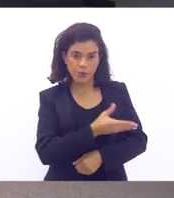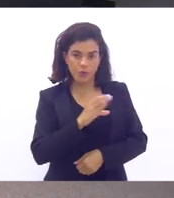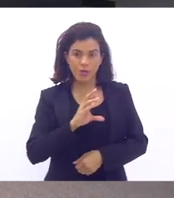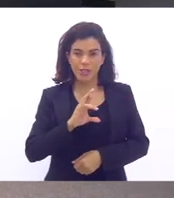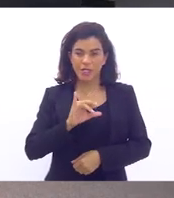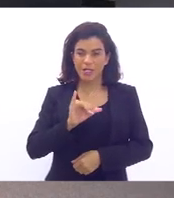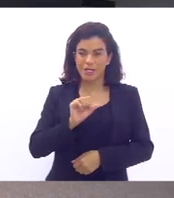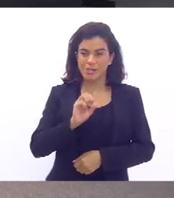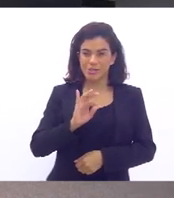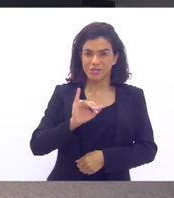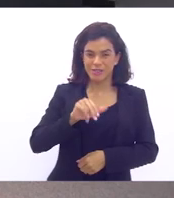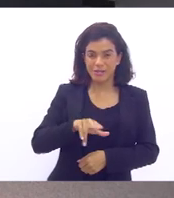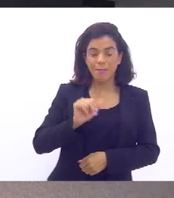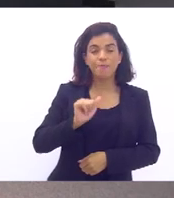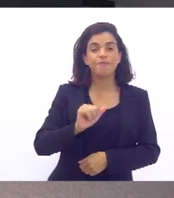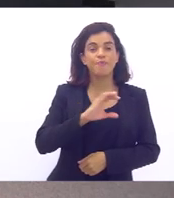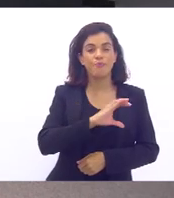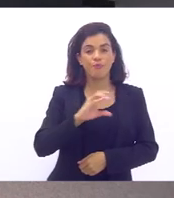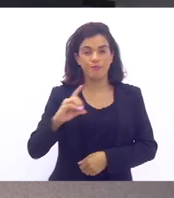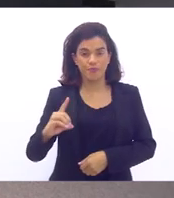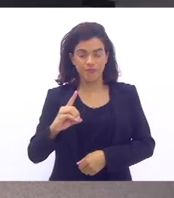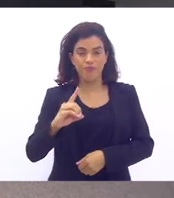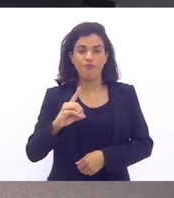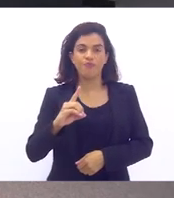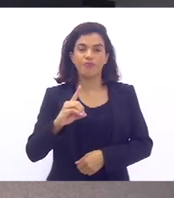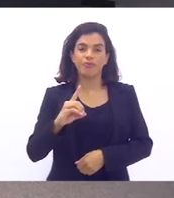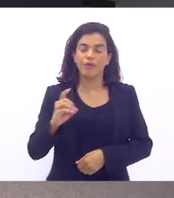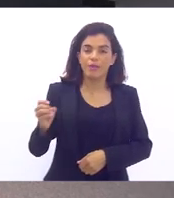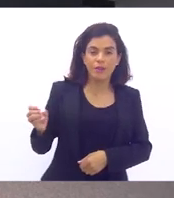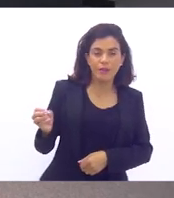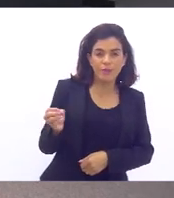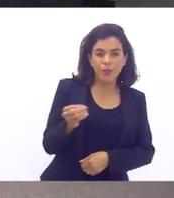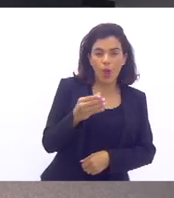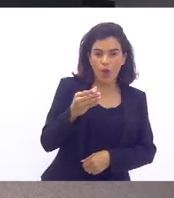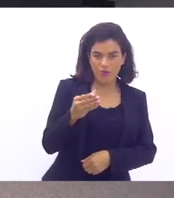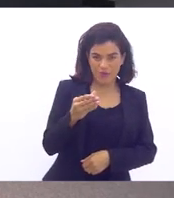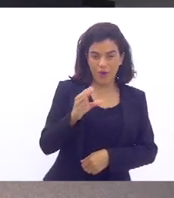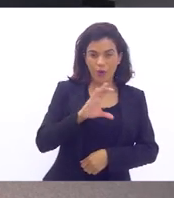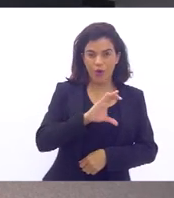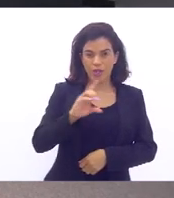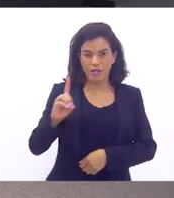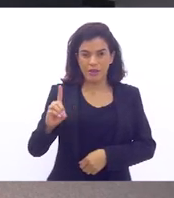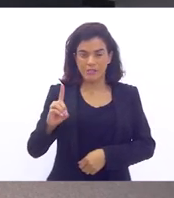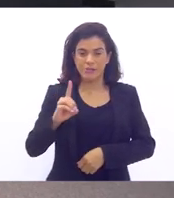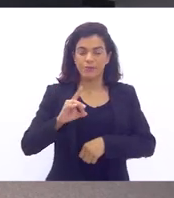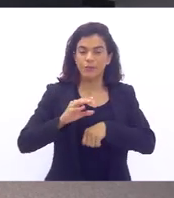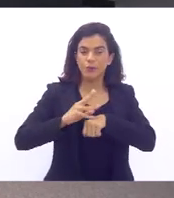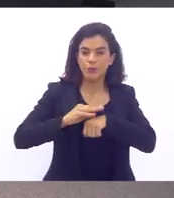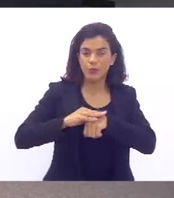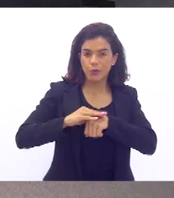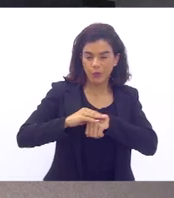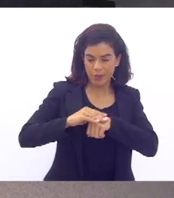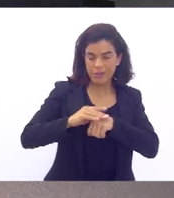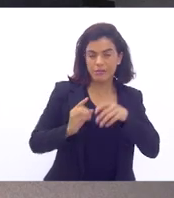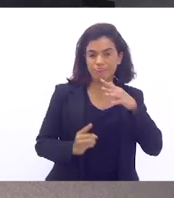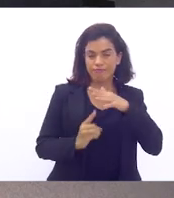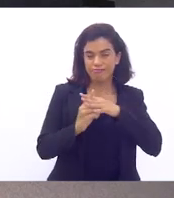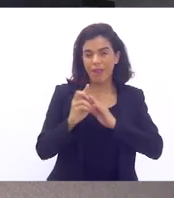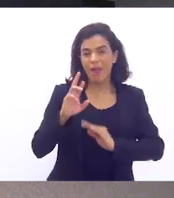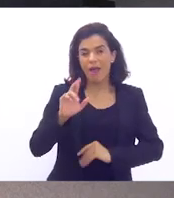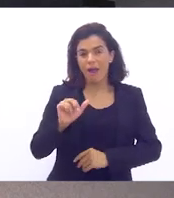que a coordenadora da recente criada a coordenação de doenças raras da séries